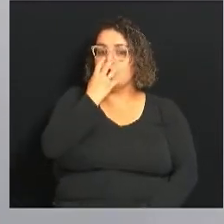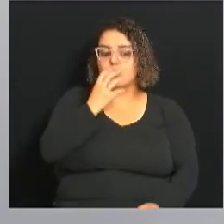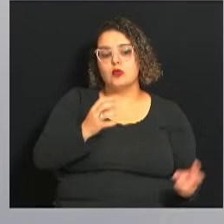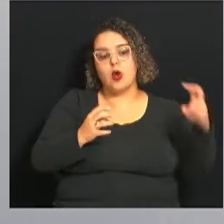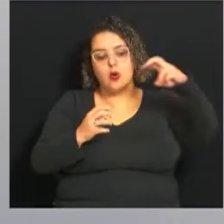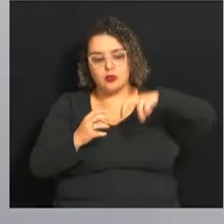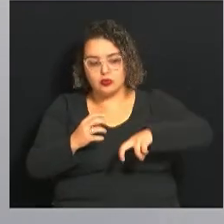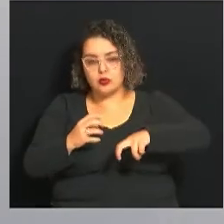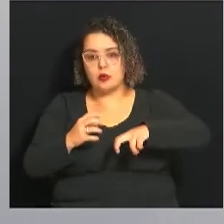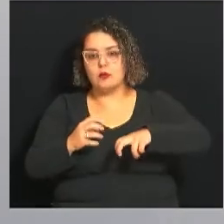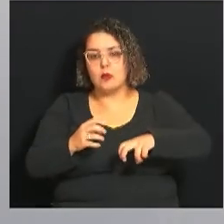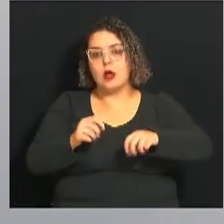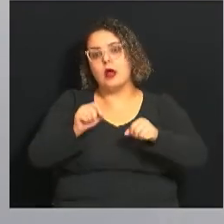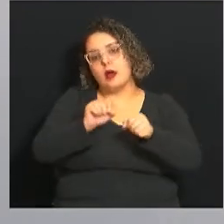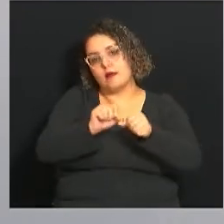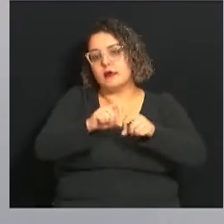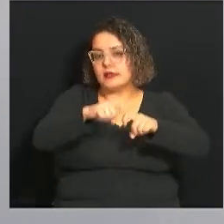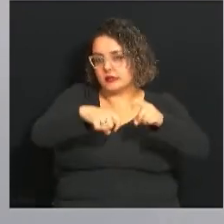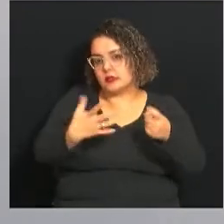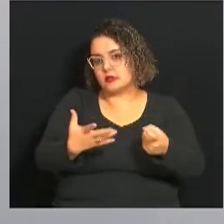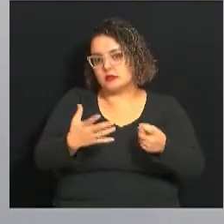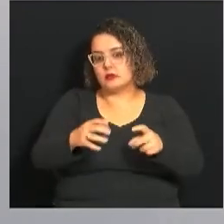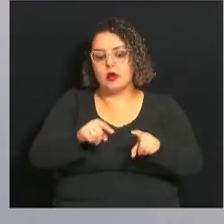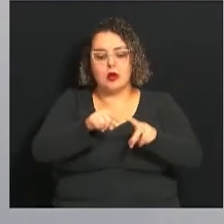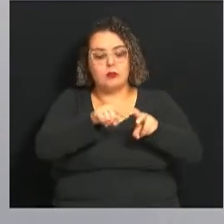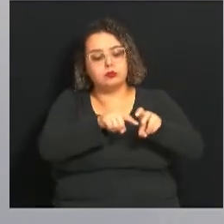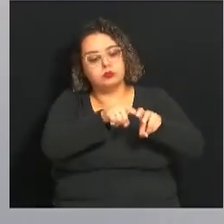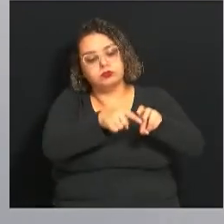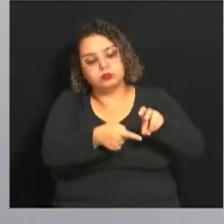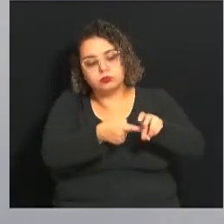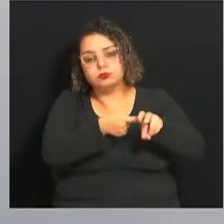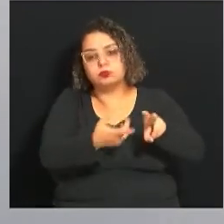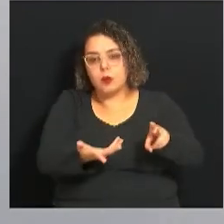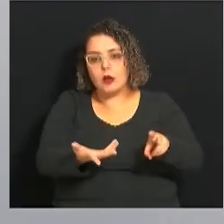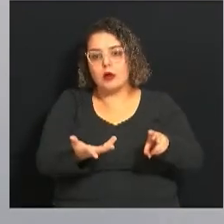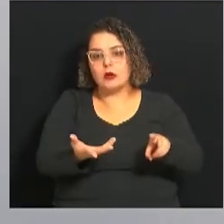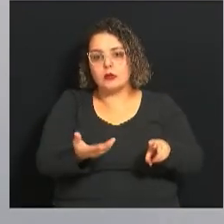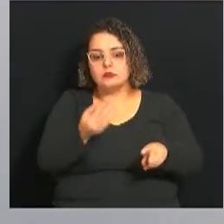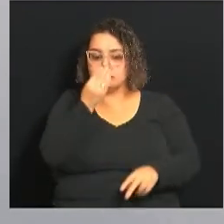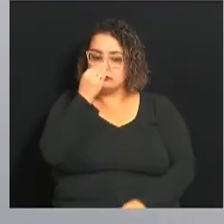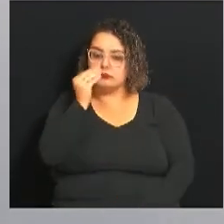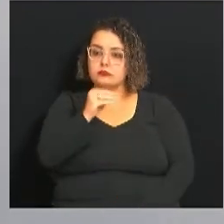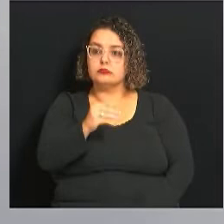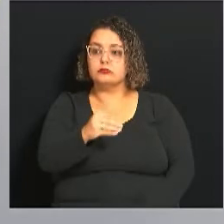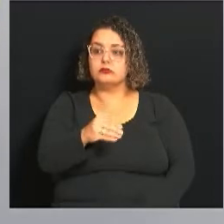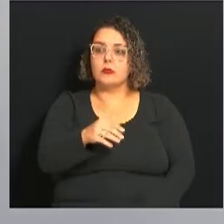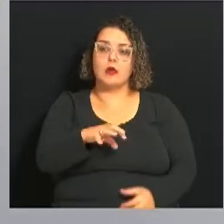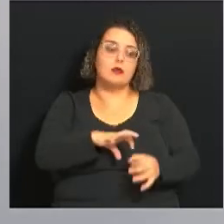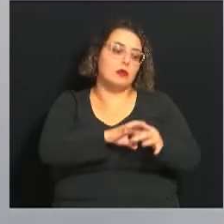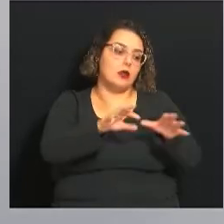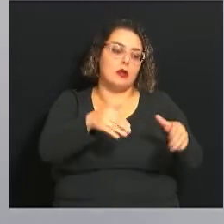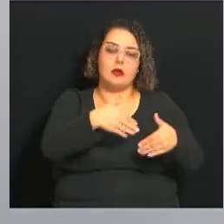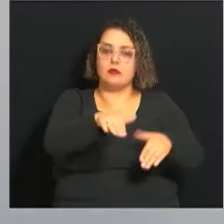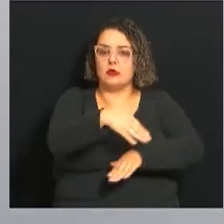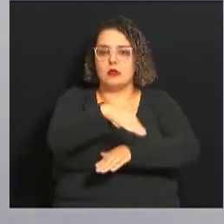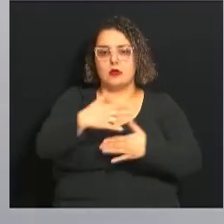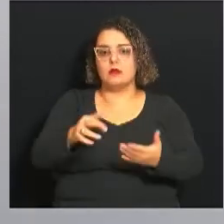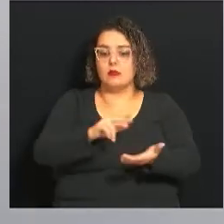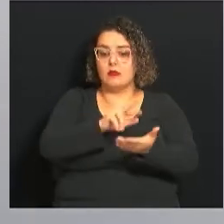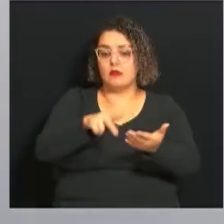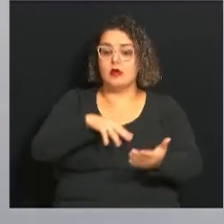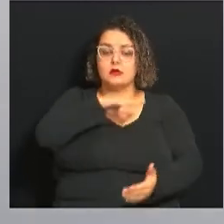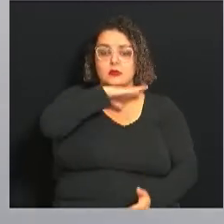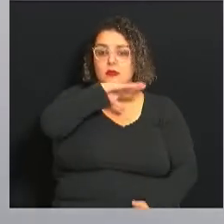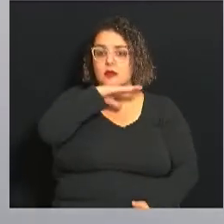Infelizmente, a pessoa não tem condição e abandona esses filhotes à própria sorte. Aí ficam vagando pelas ruas. É o que a gente vê muitos animais hoje